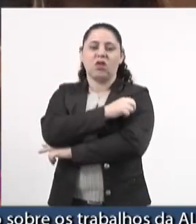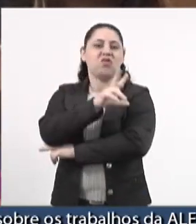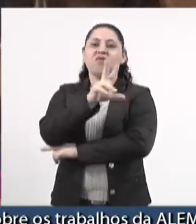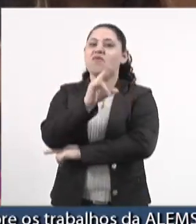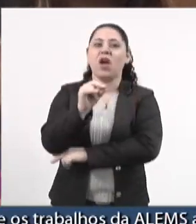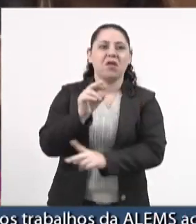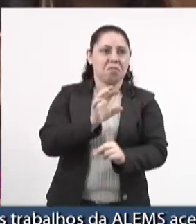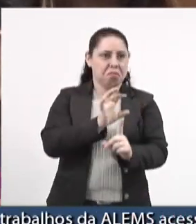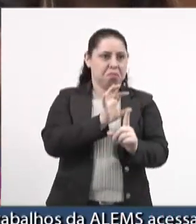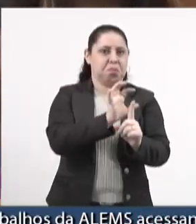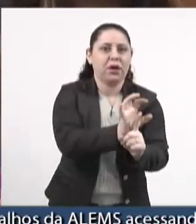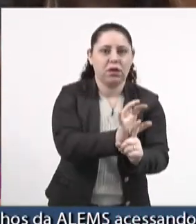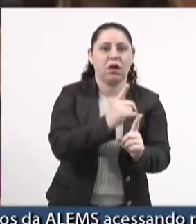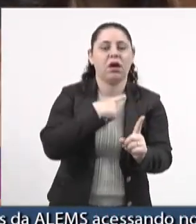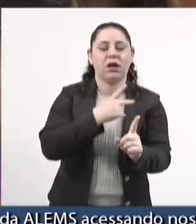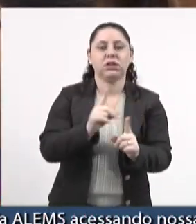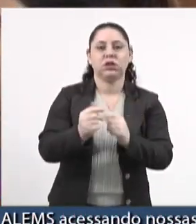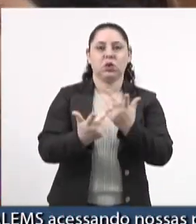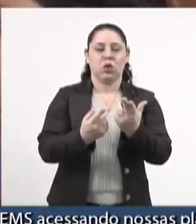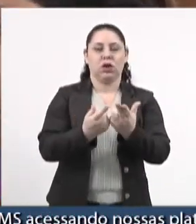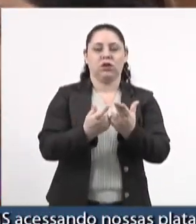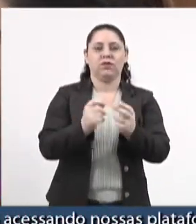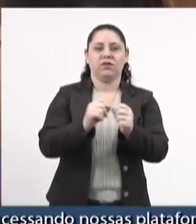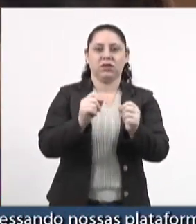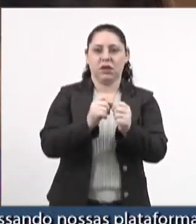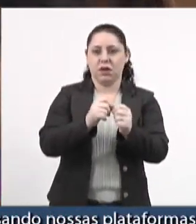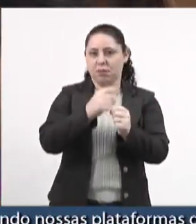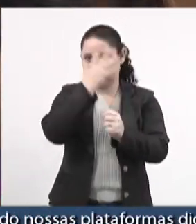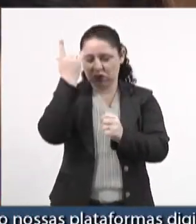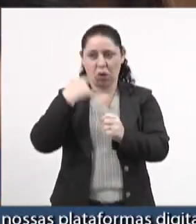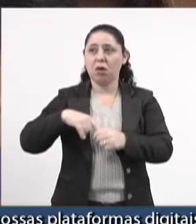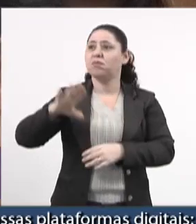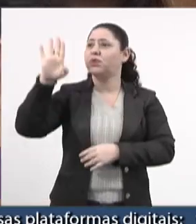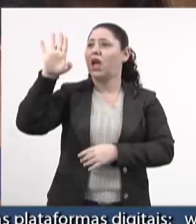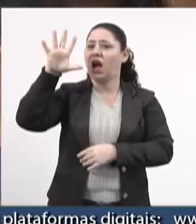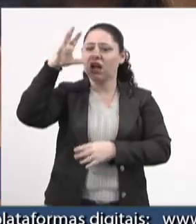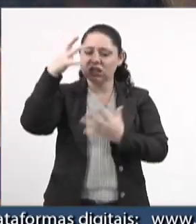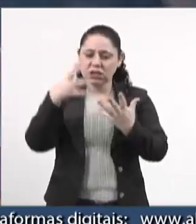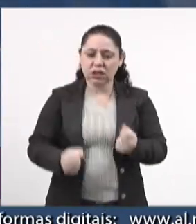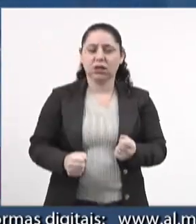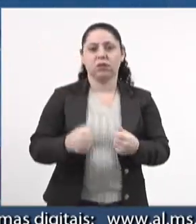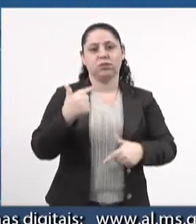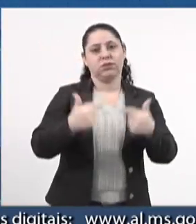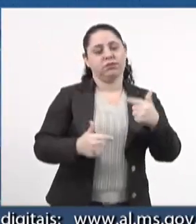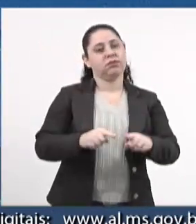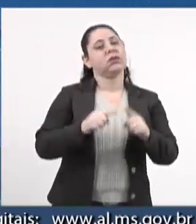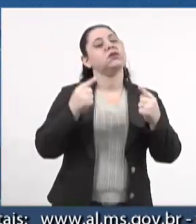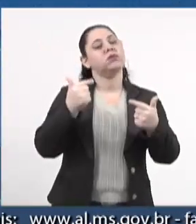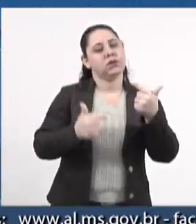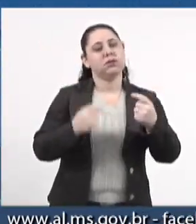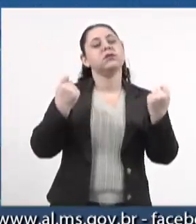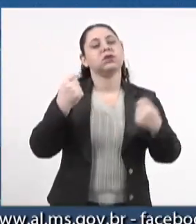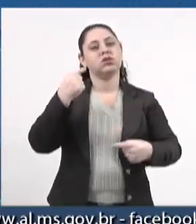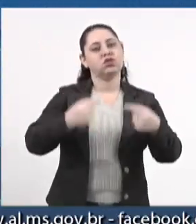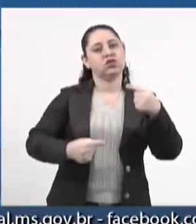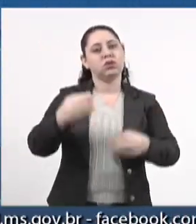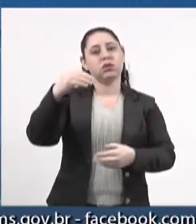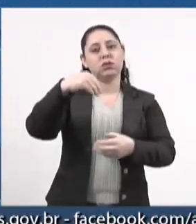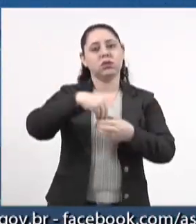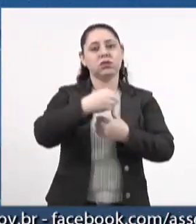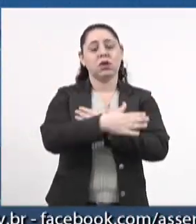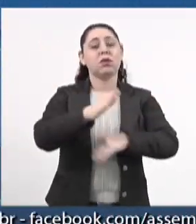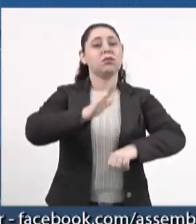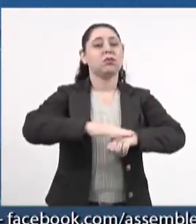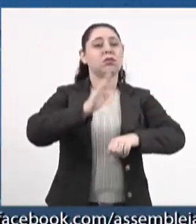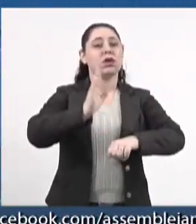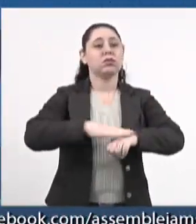vai empurrar de cabeça, de goela abaixo, o candidato dele, candidato A ou candidato B. Mas a política, sim, ela tem que ser discutida cada